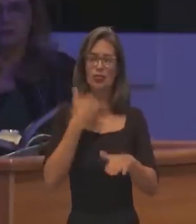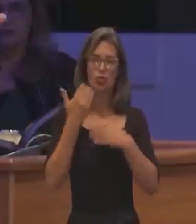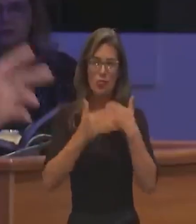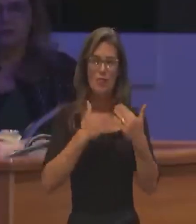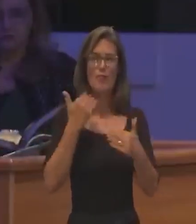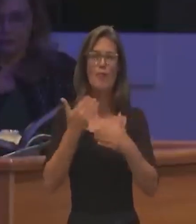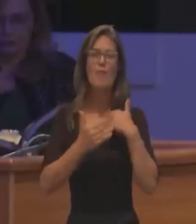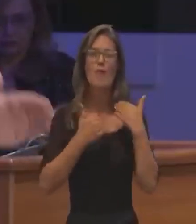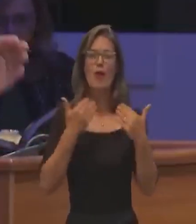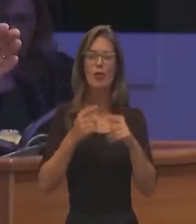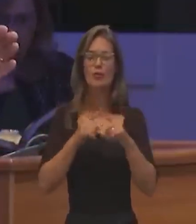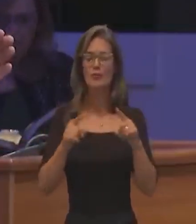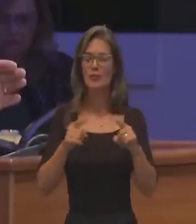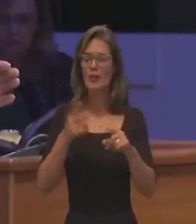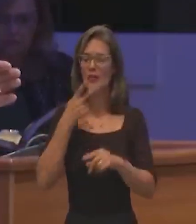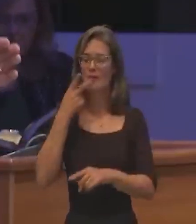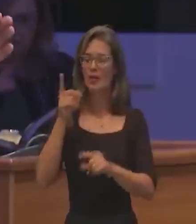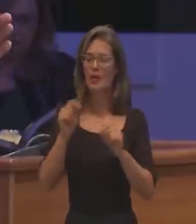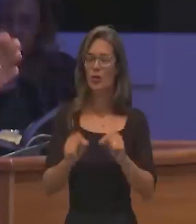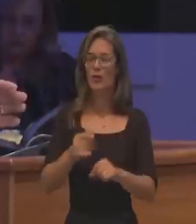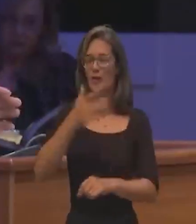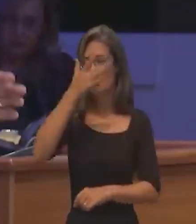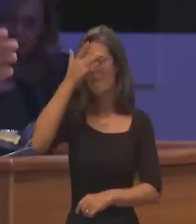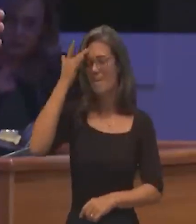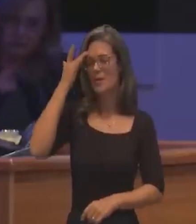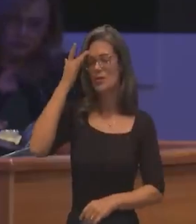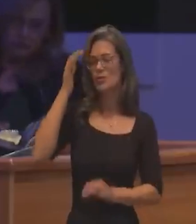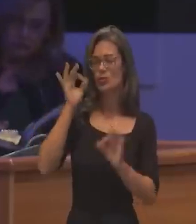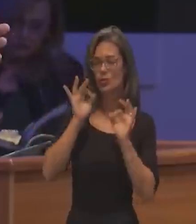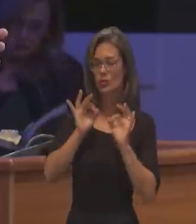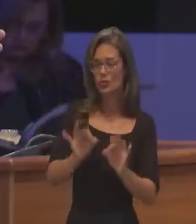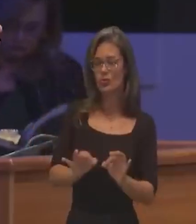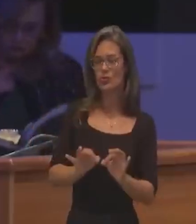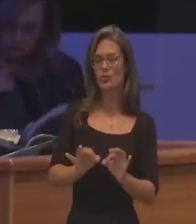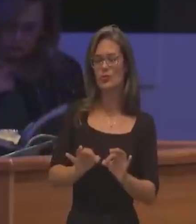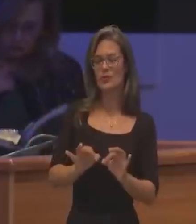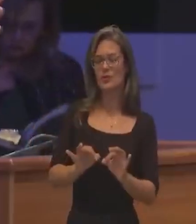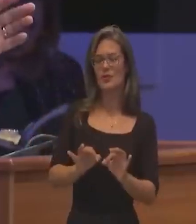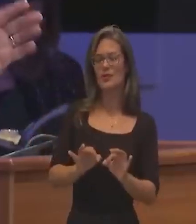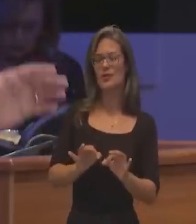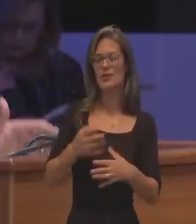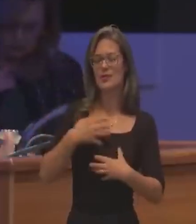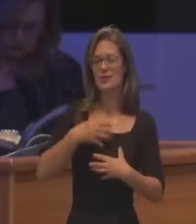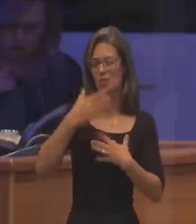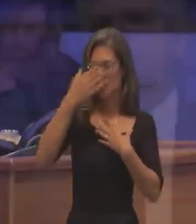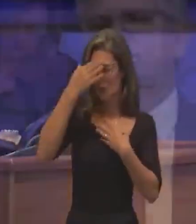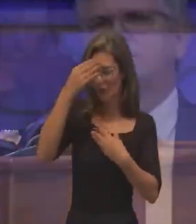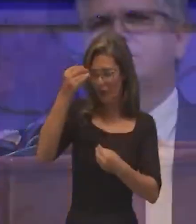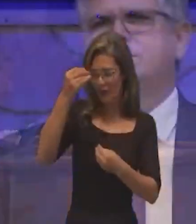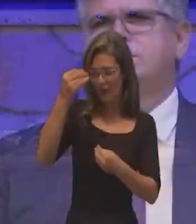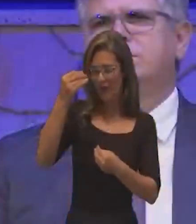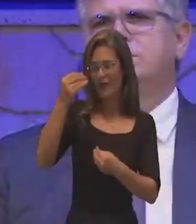ele faz essa declaração: o justo por meio da sua fé viverá.